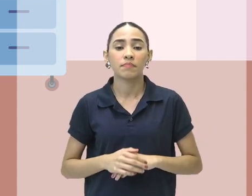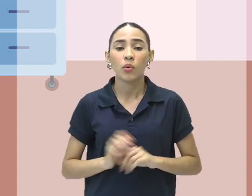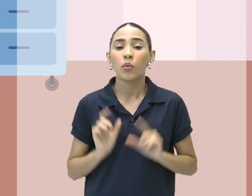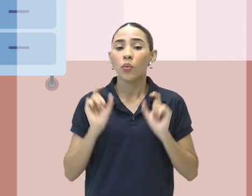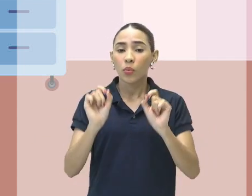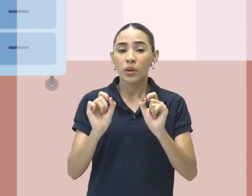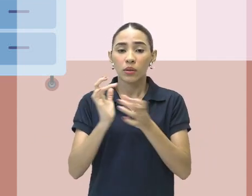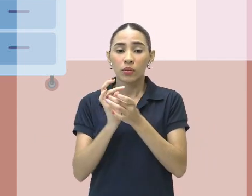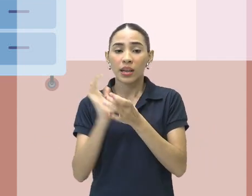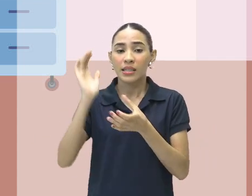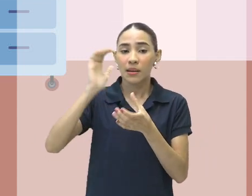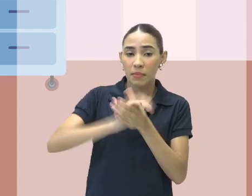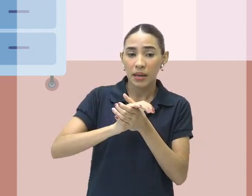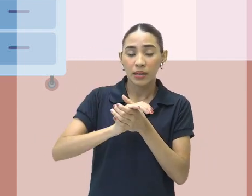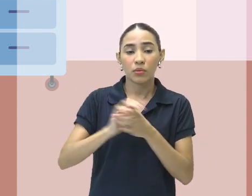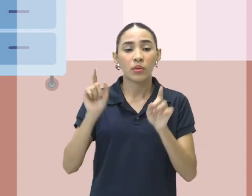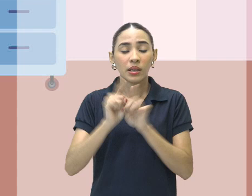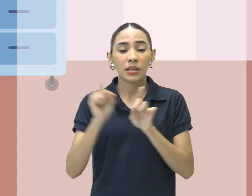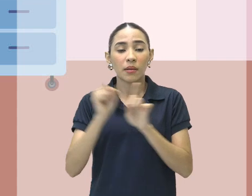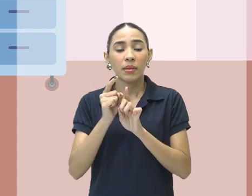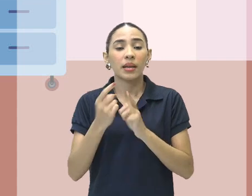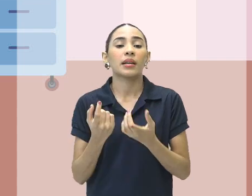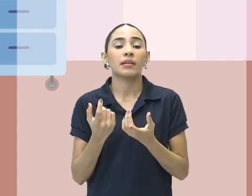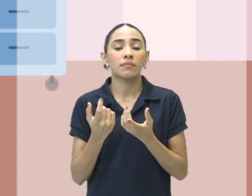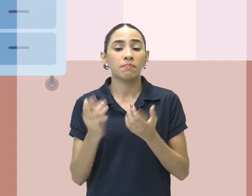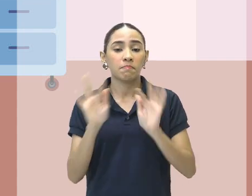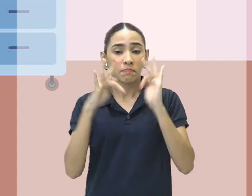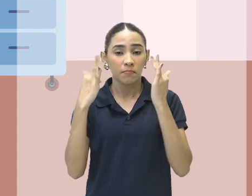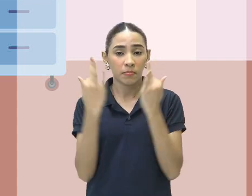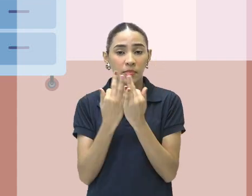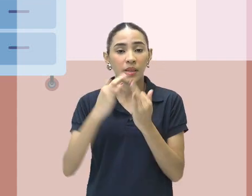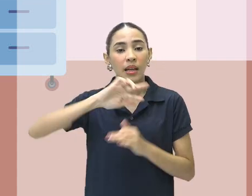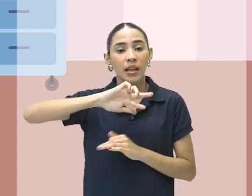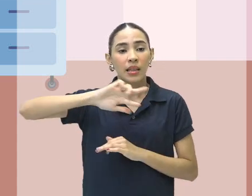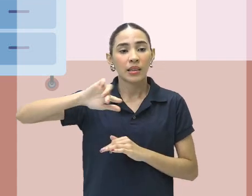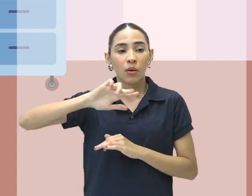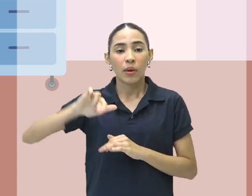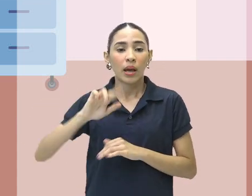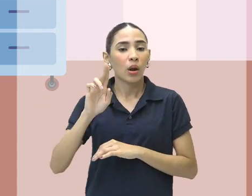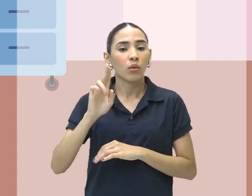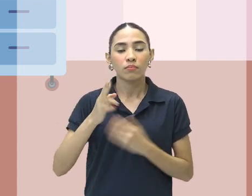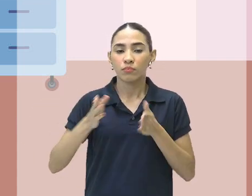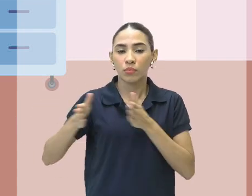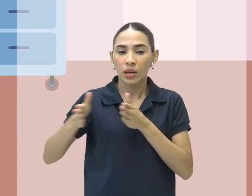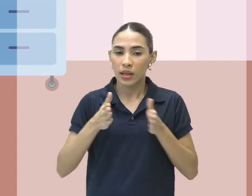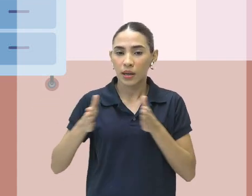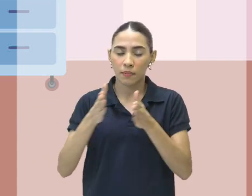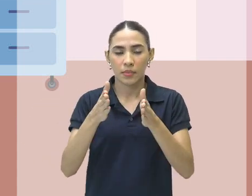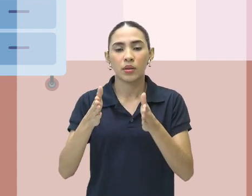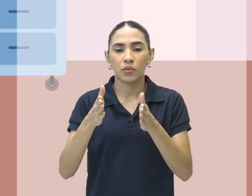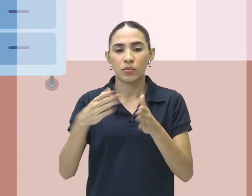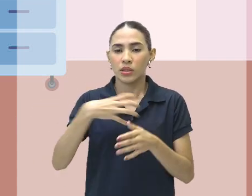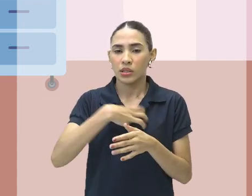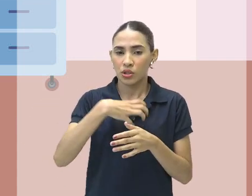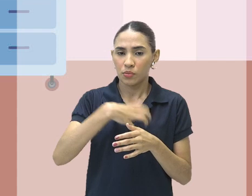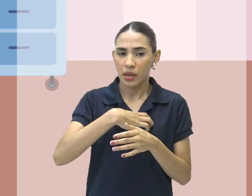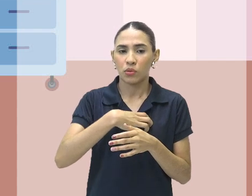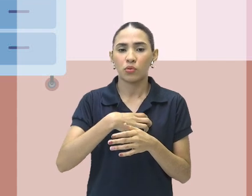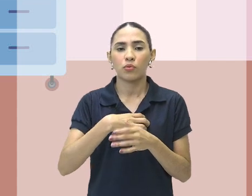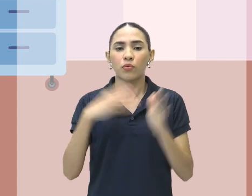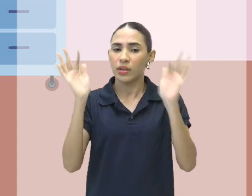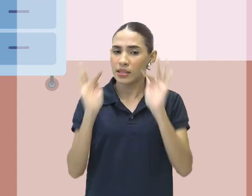que o casamento e a construção de uma família não são os únicos caminhos para a realização da mulher,